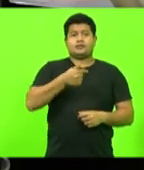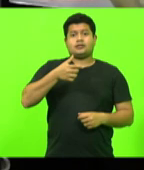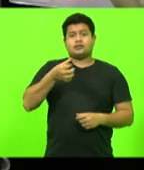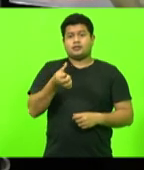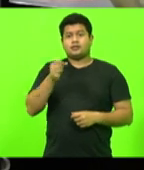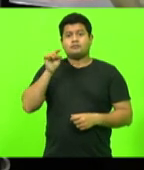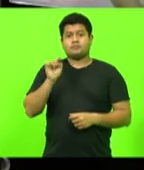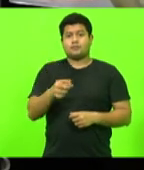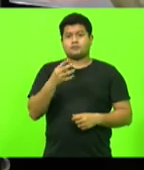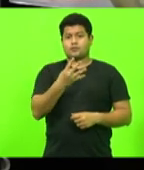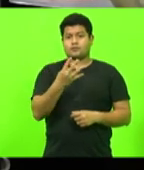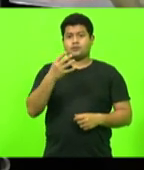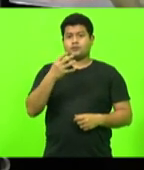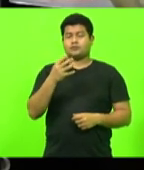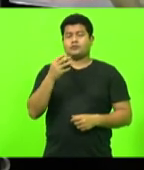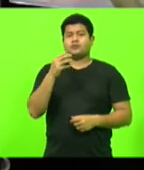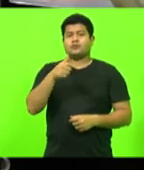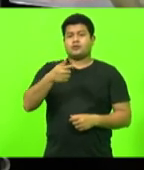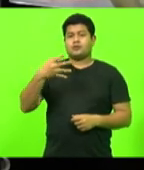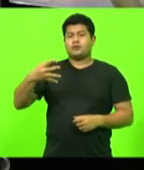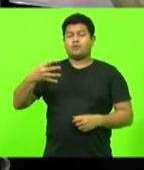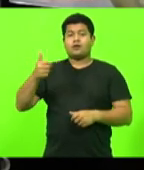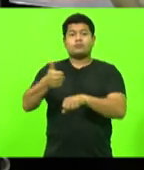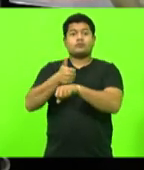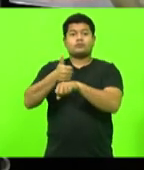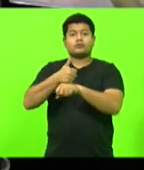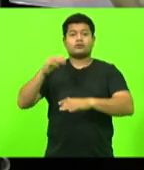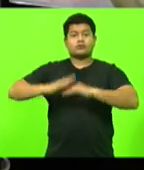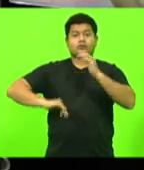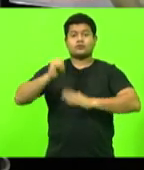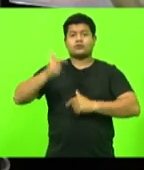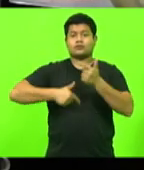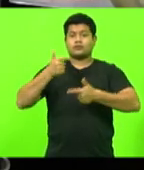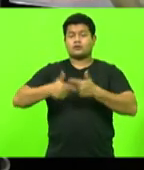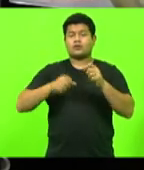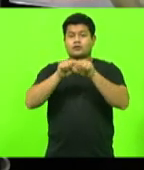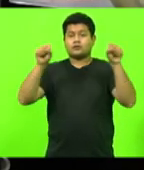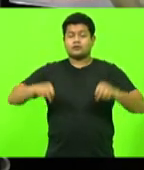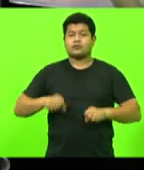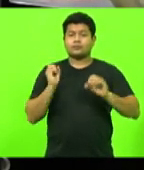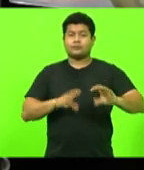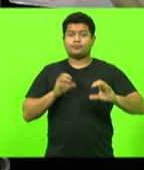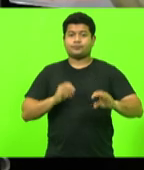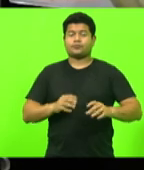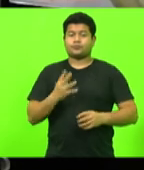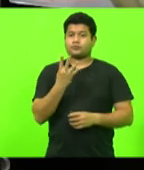76.464 profissionais que atuam no sistema de educação do Estado, sendo